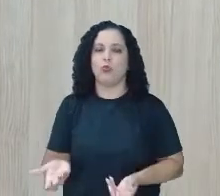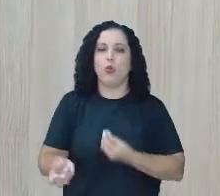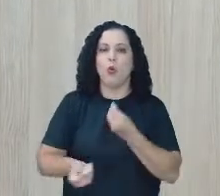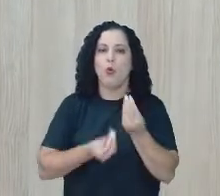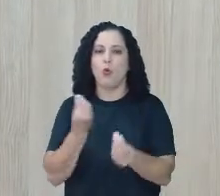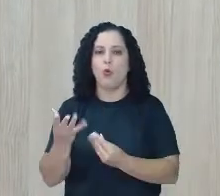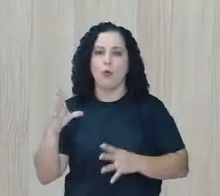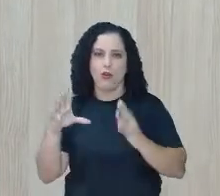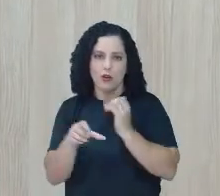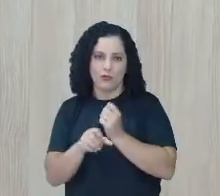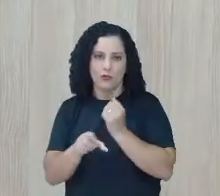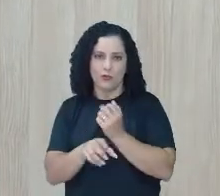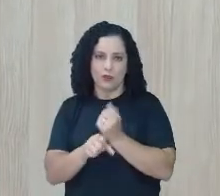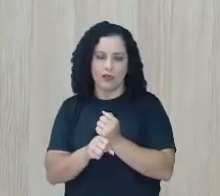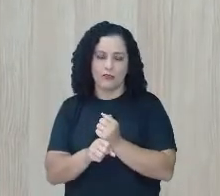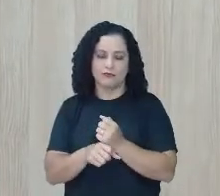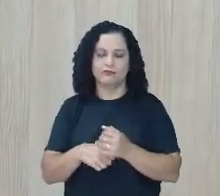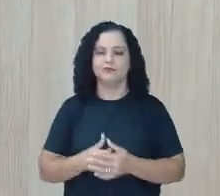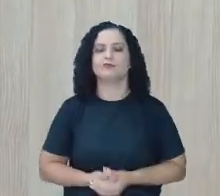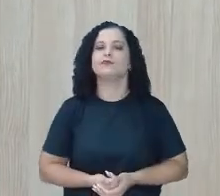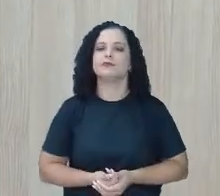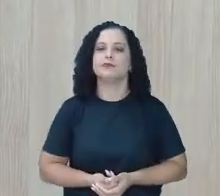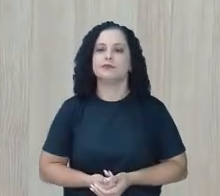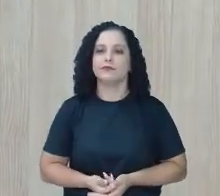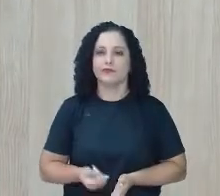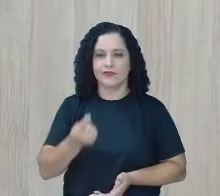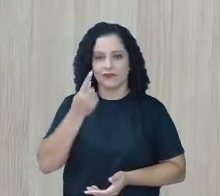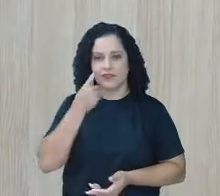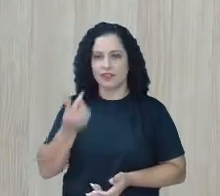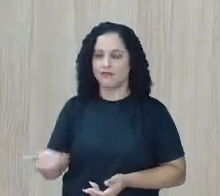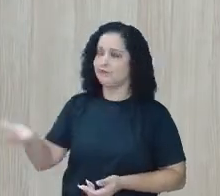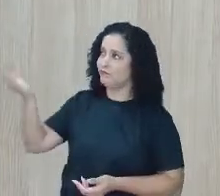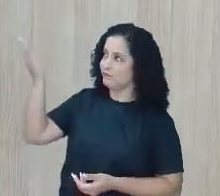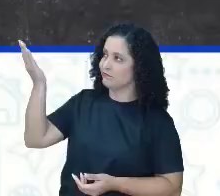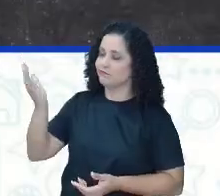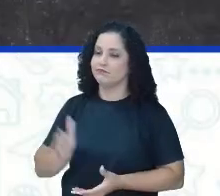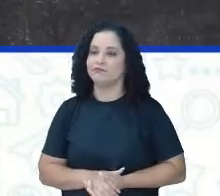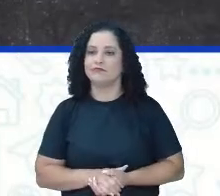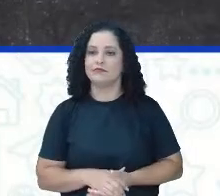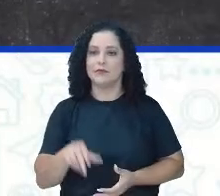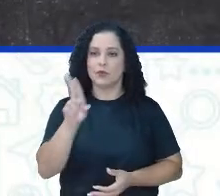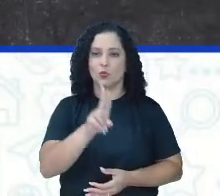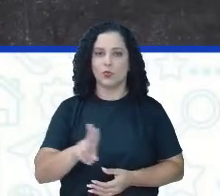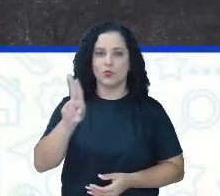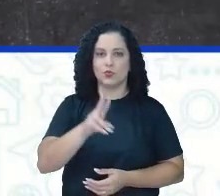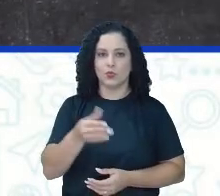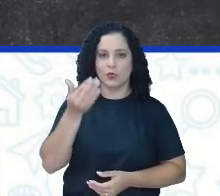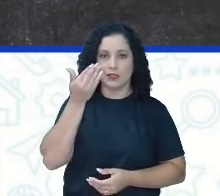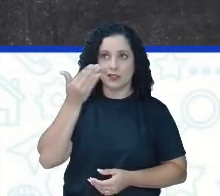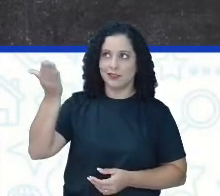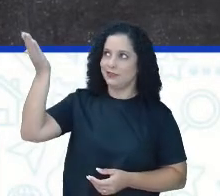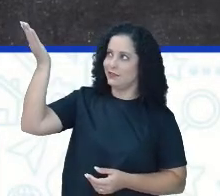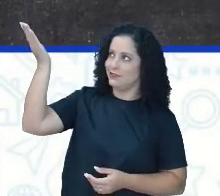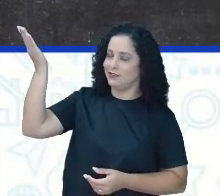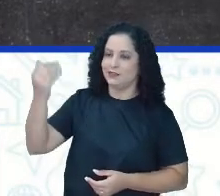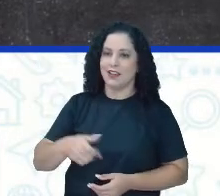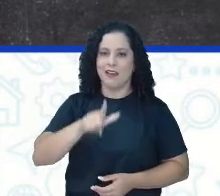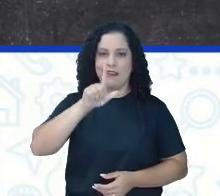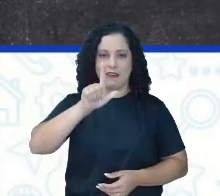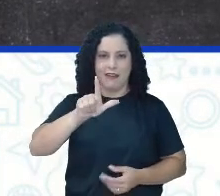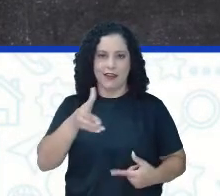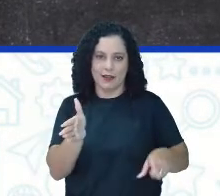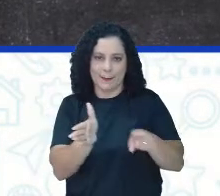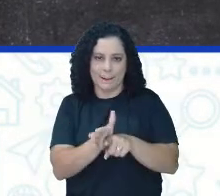essa soma dos ângulos internos, tá certo? Então, vamos lá, né? A gente utilizou esse raciocínio aí, ó, L menos